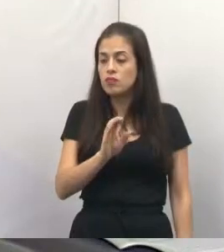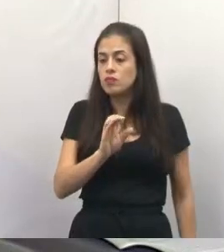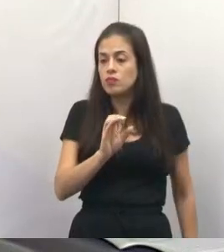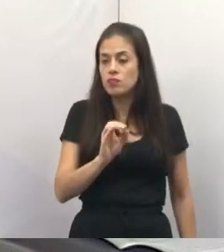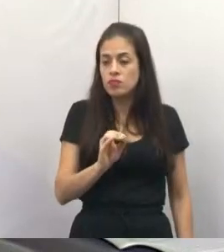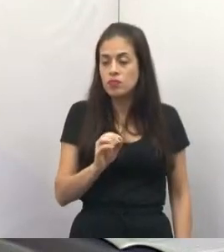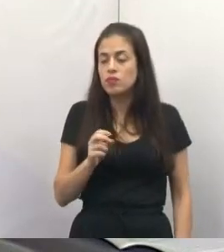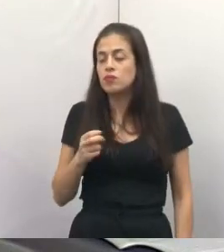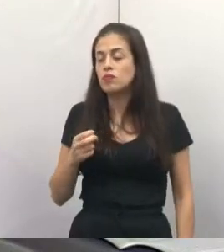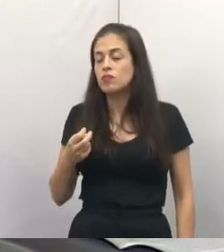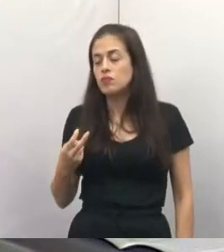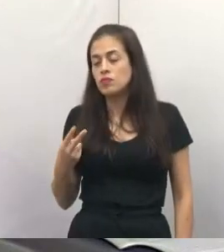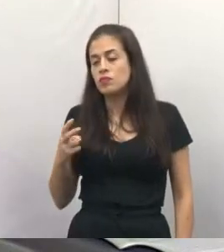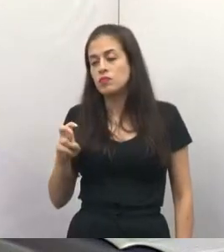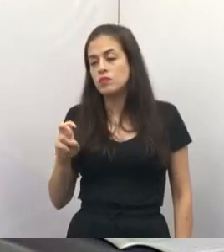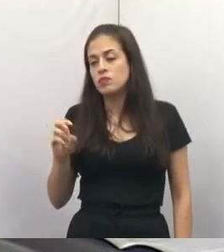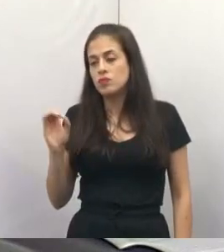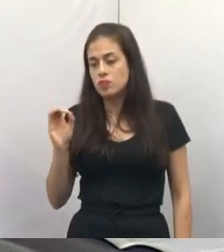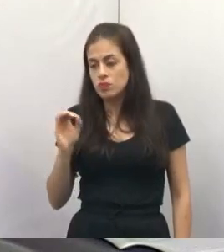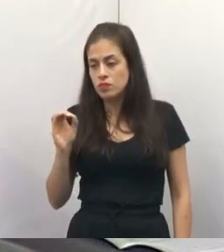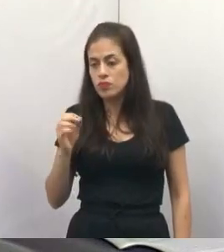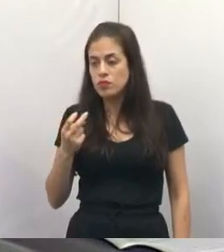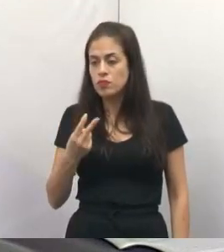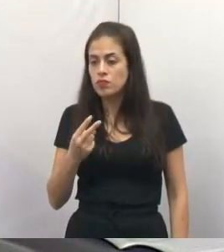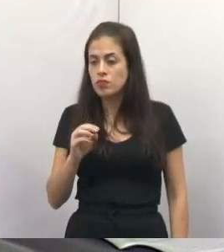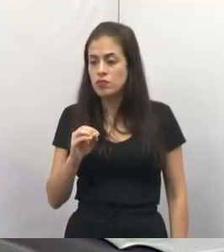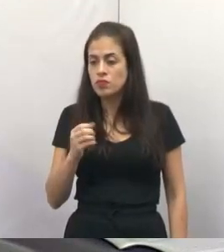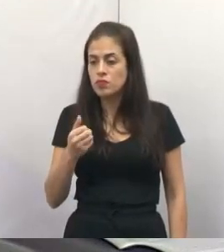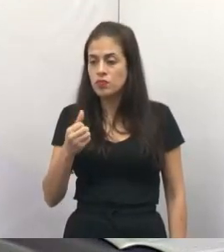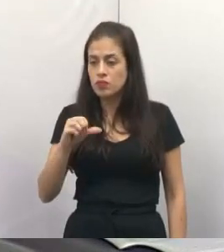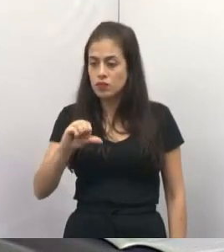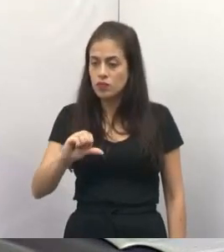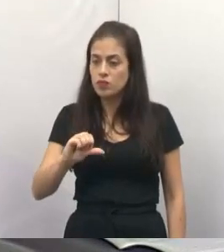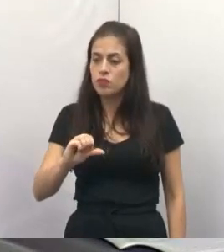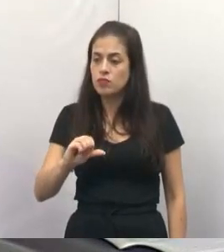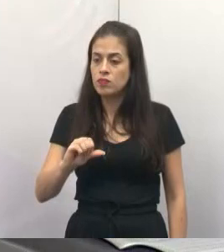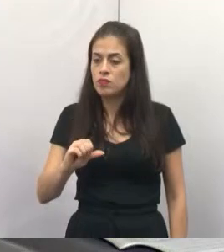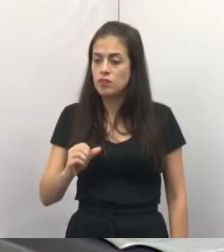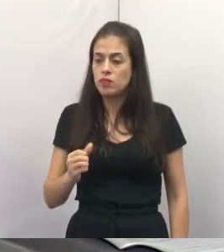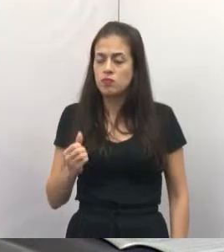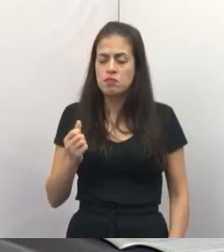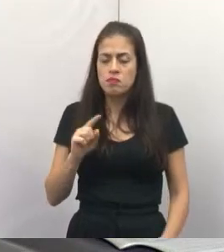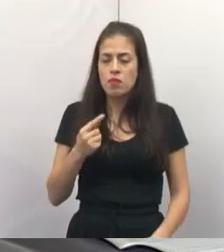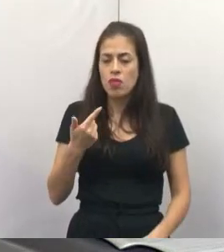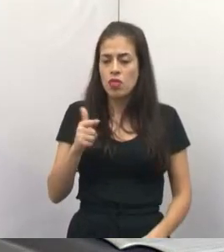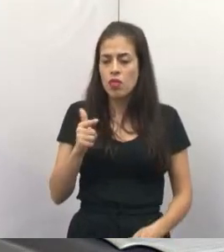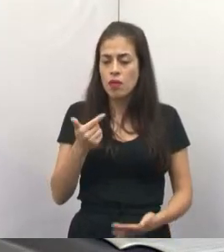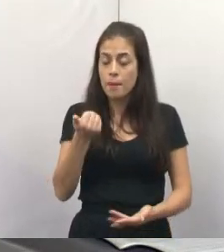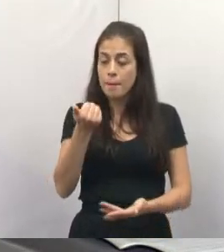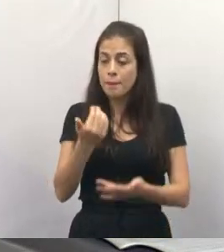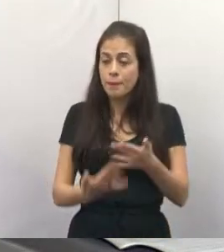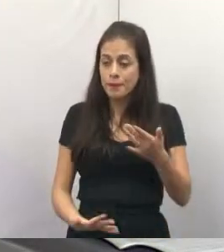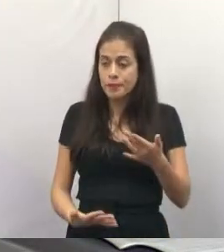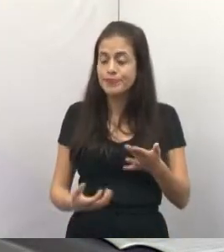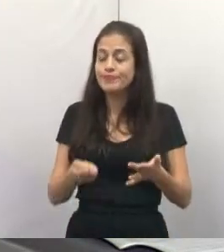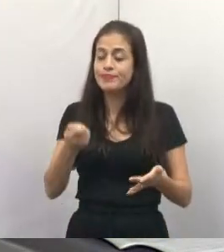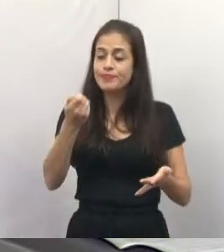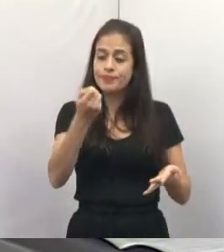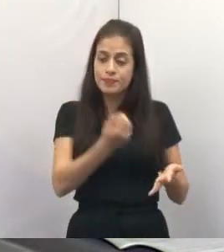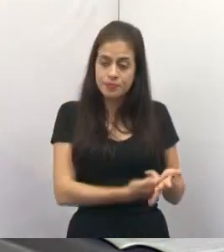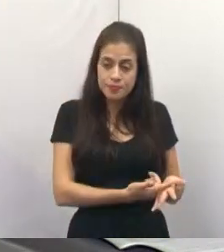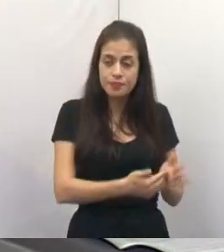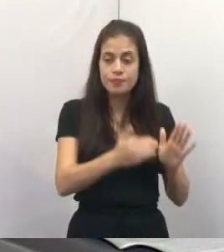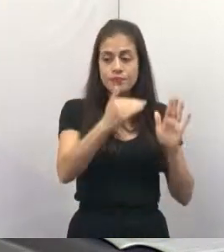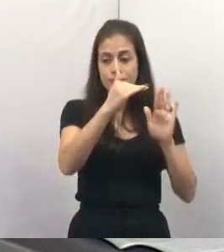25 de outubro de 2019. Sem prejuízo das formas de cobrança estabelecidas em lei,